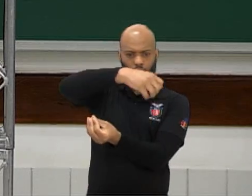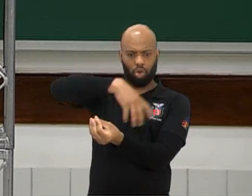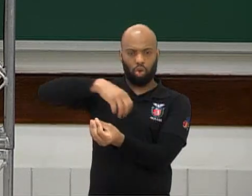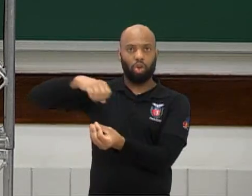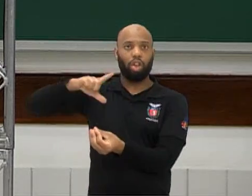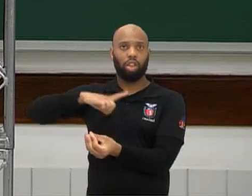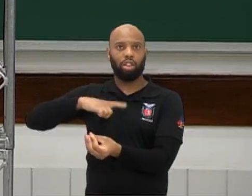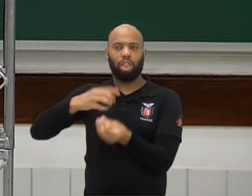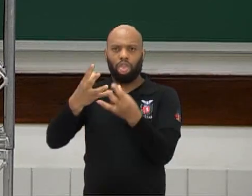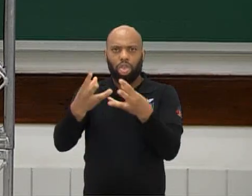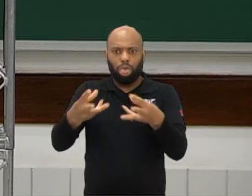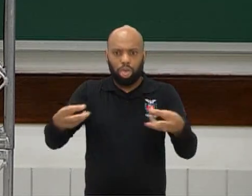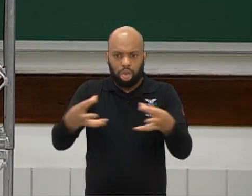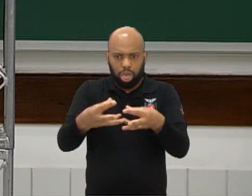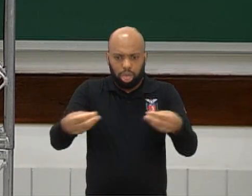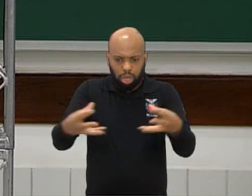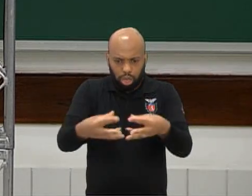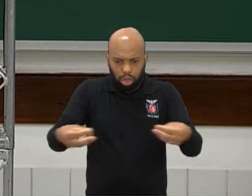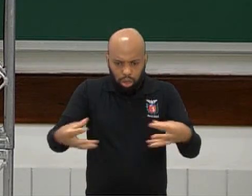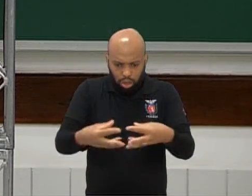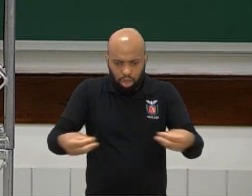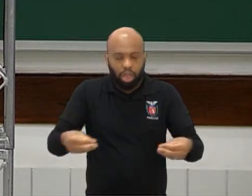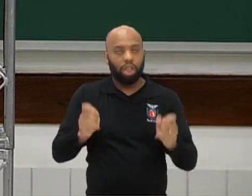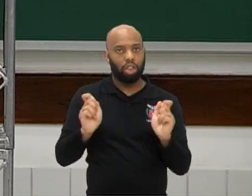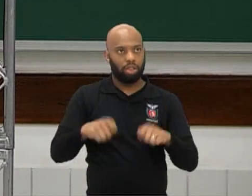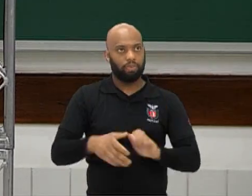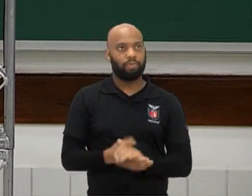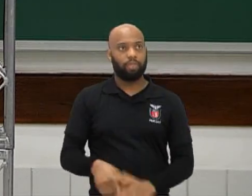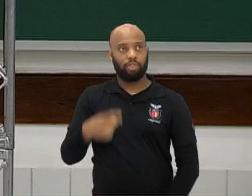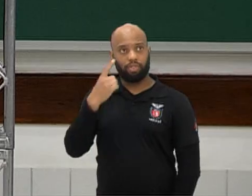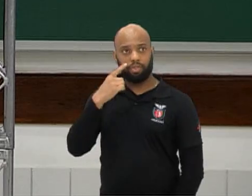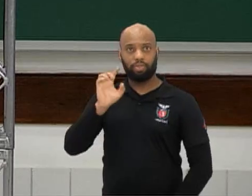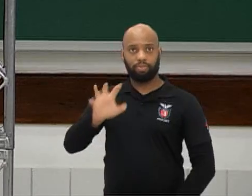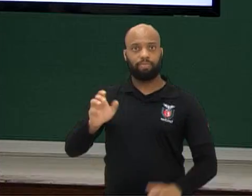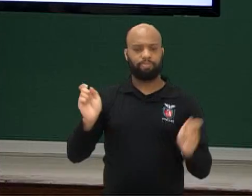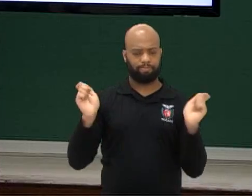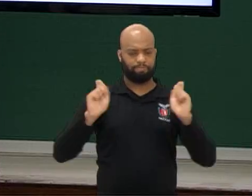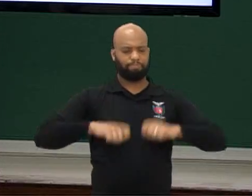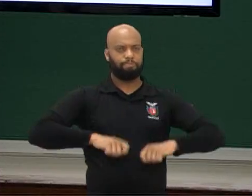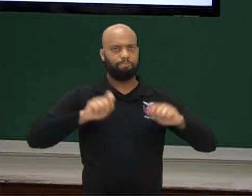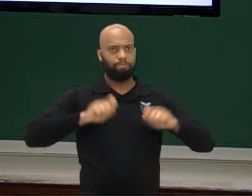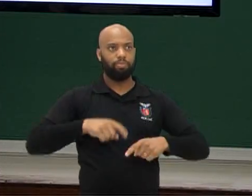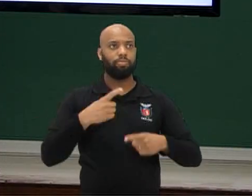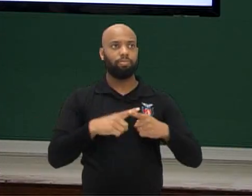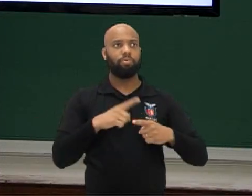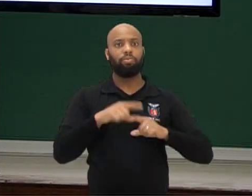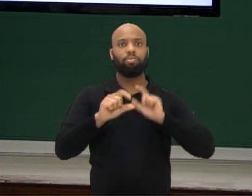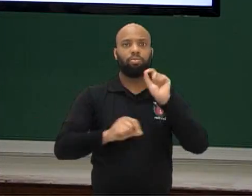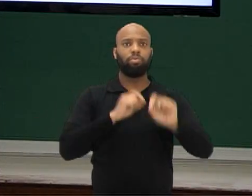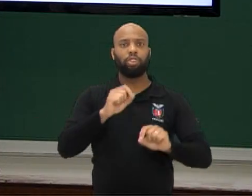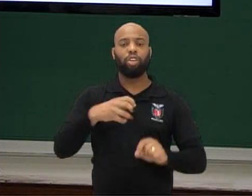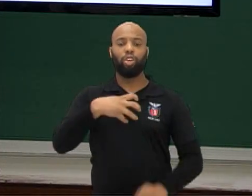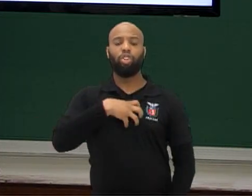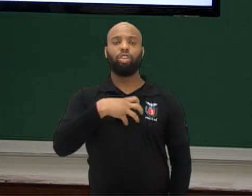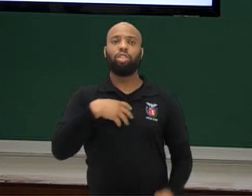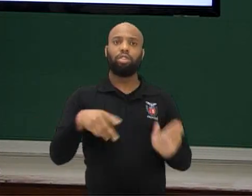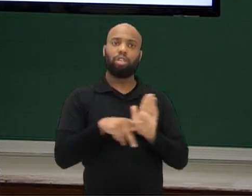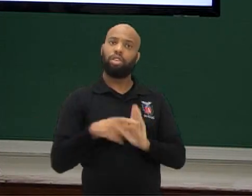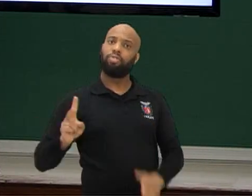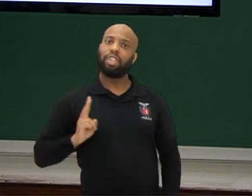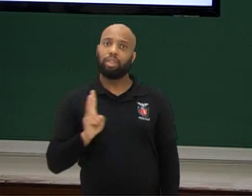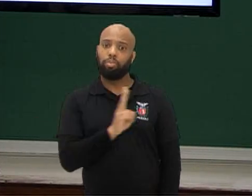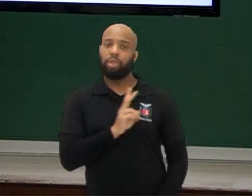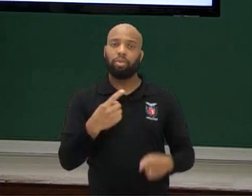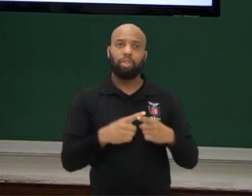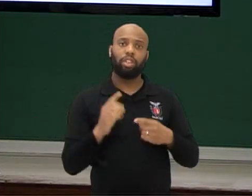serem decompositores de matéria orgânica. Essa capacidade está relacionada à sua nutrição, porque todos